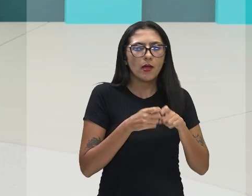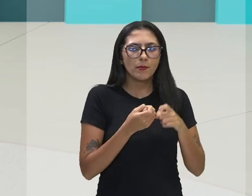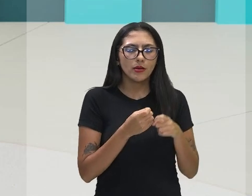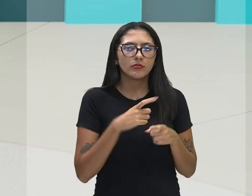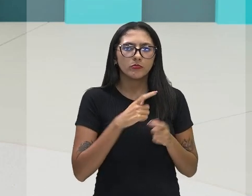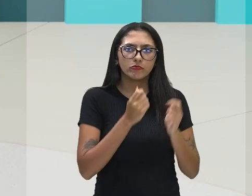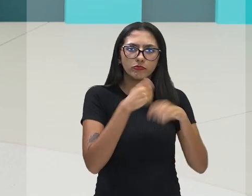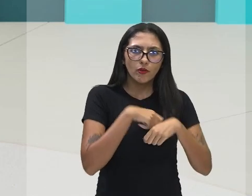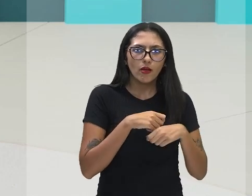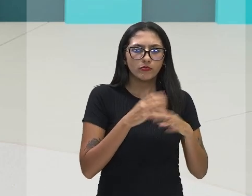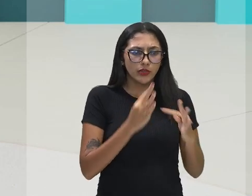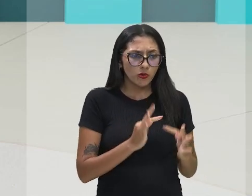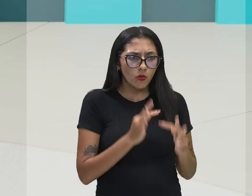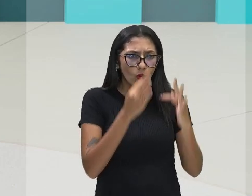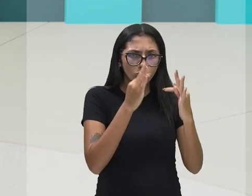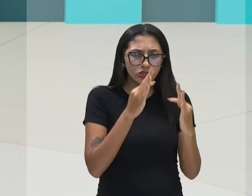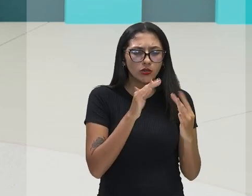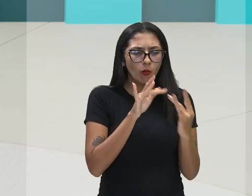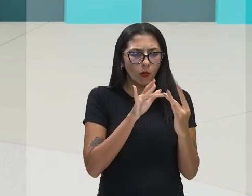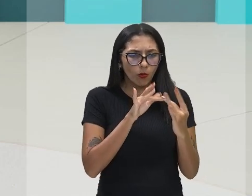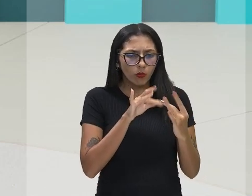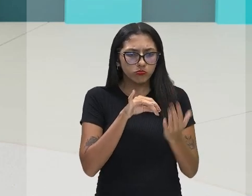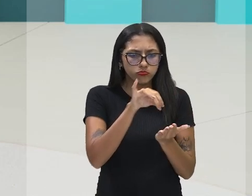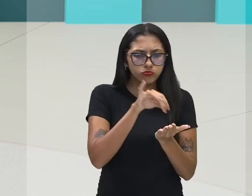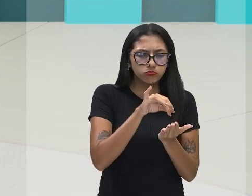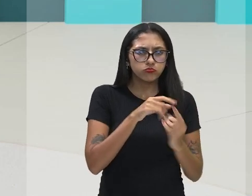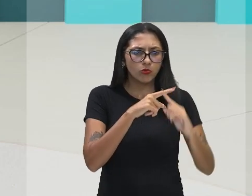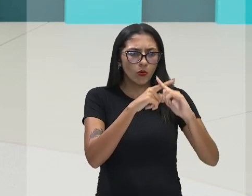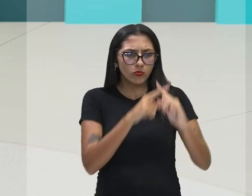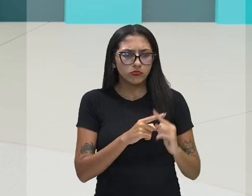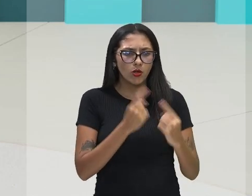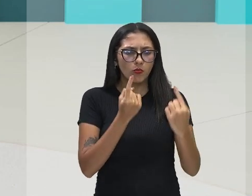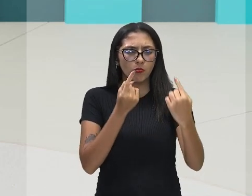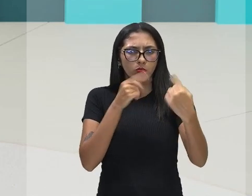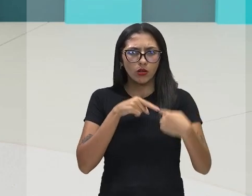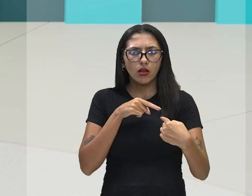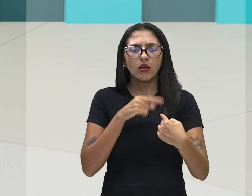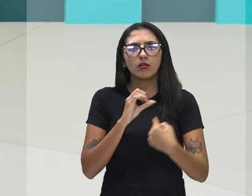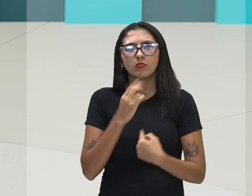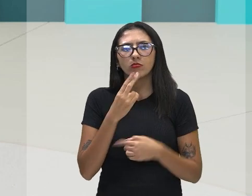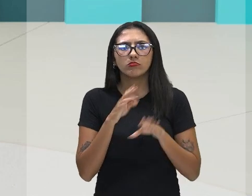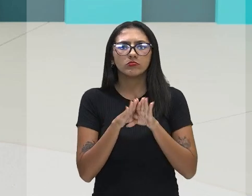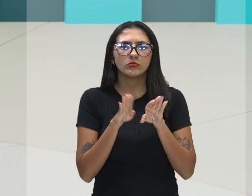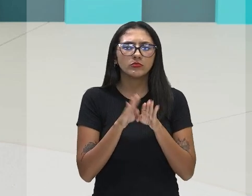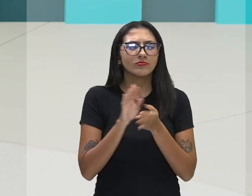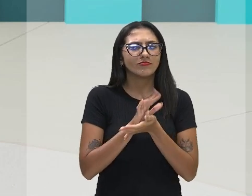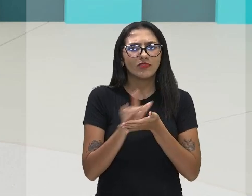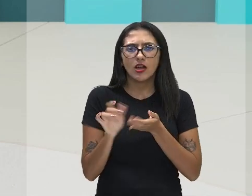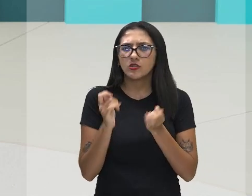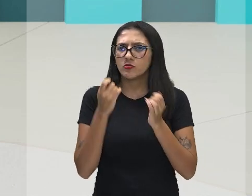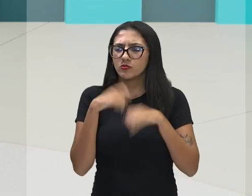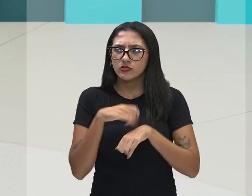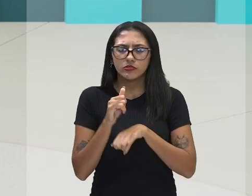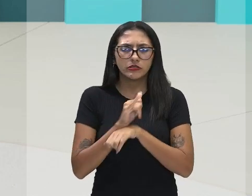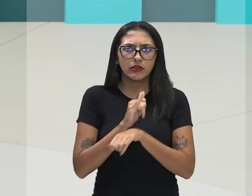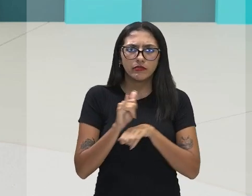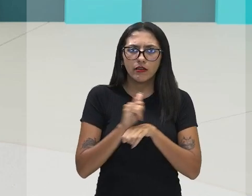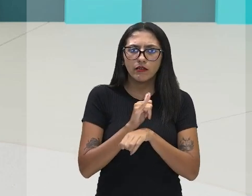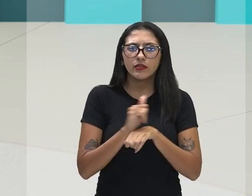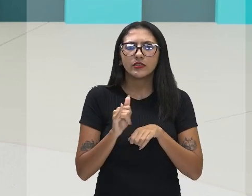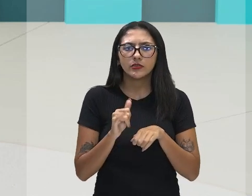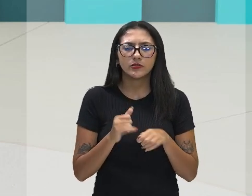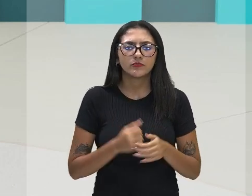ali em tempo real ou ainda criam modalidades, criam formas de disputas, mas num